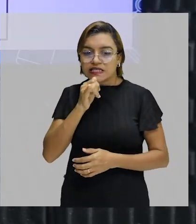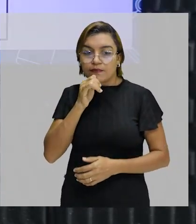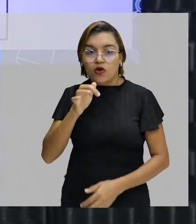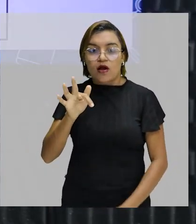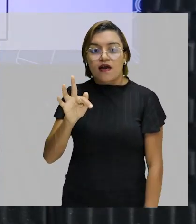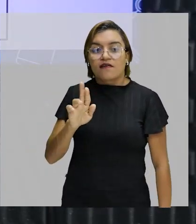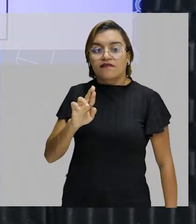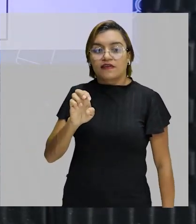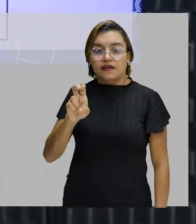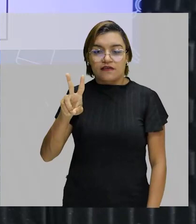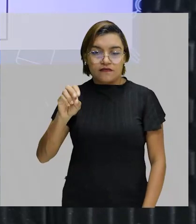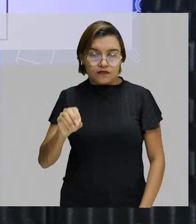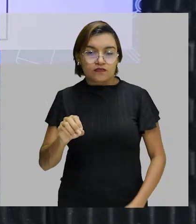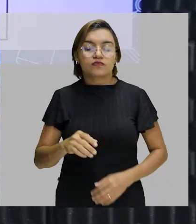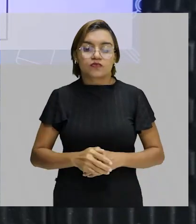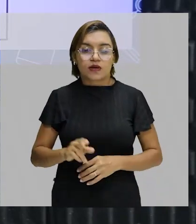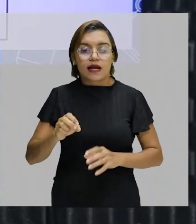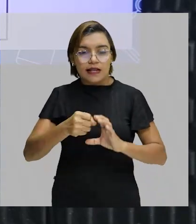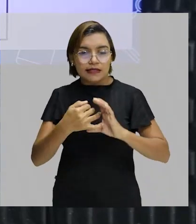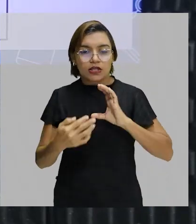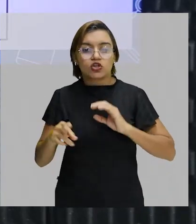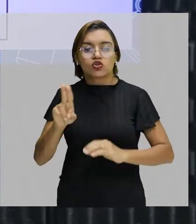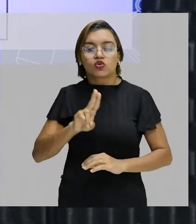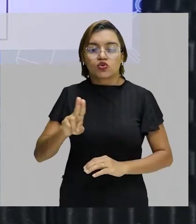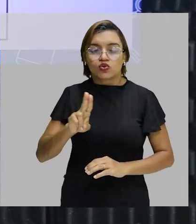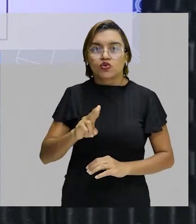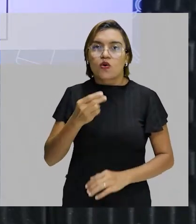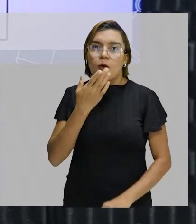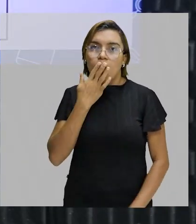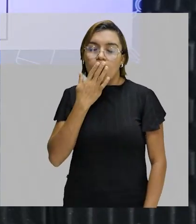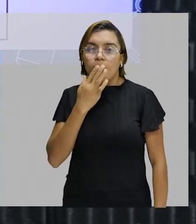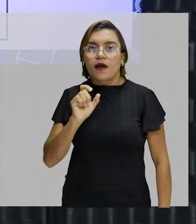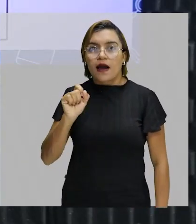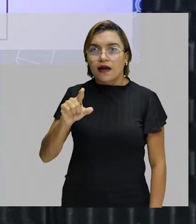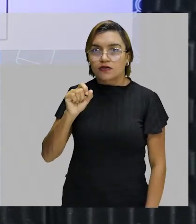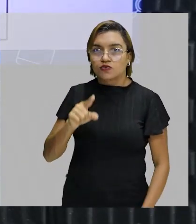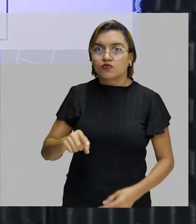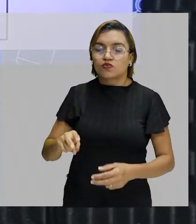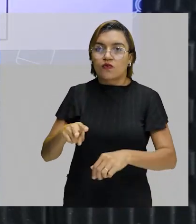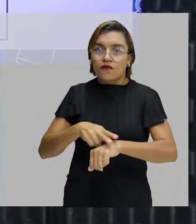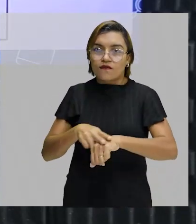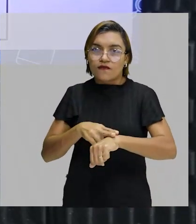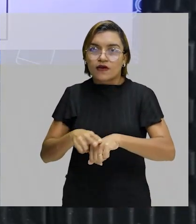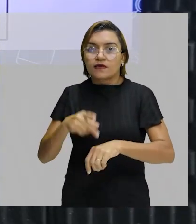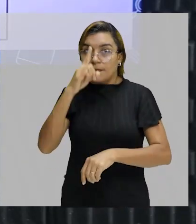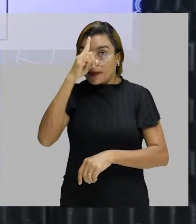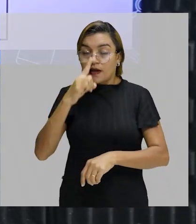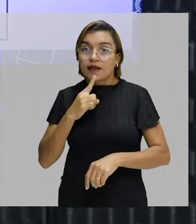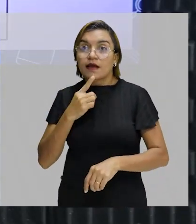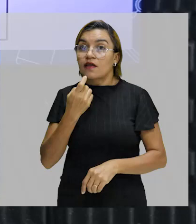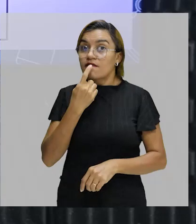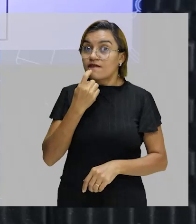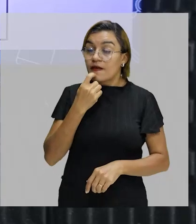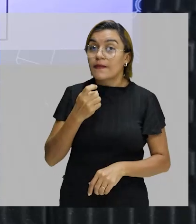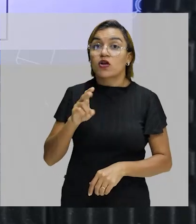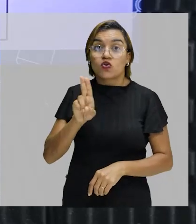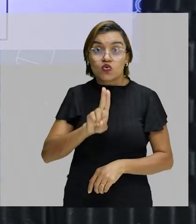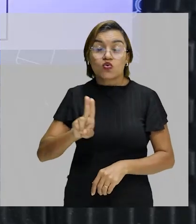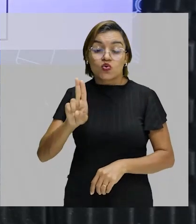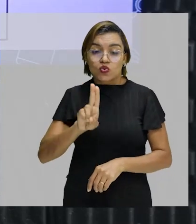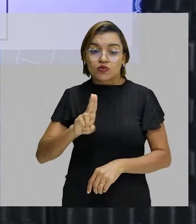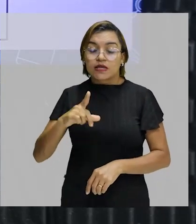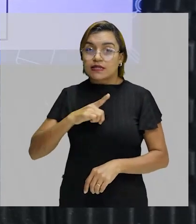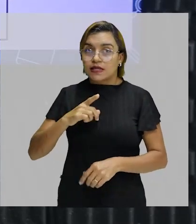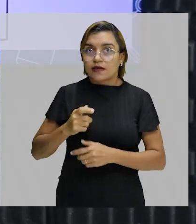frevo, característicos por utilizarem as cores azuis, verdes, amarelo e vermelho e terem sempre na sua